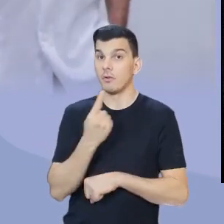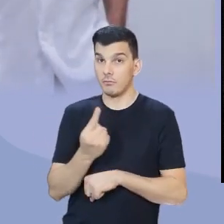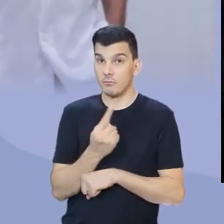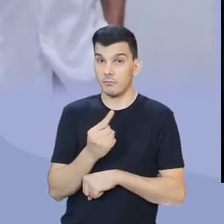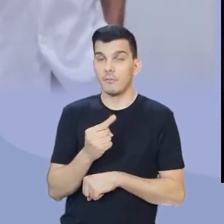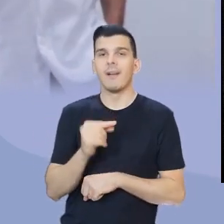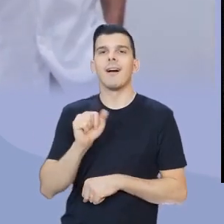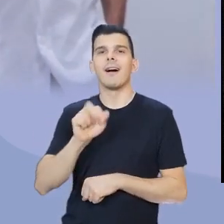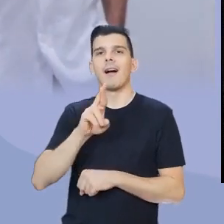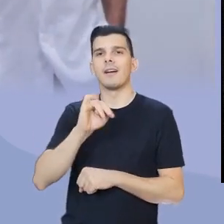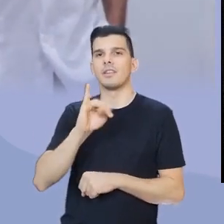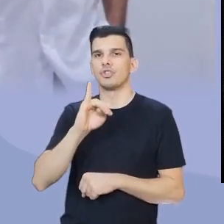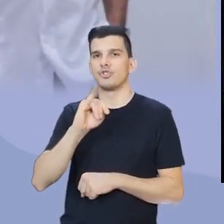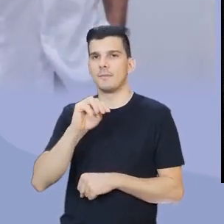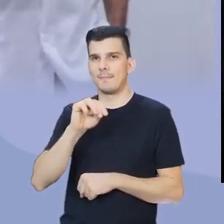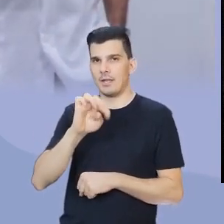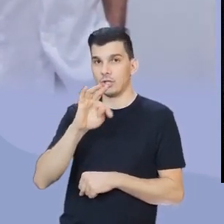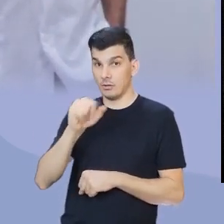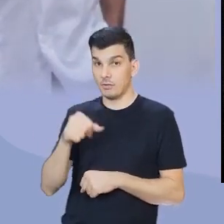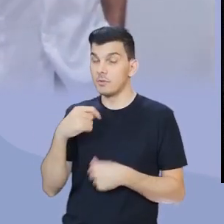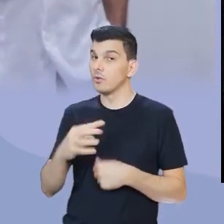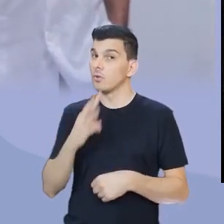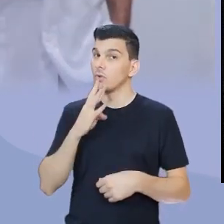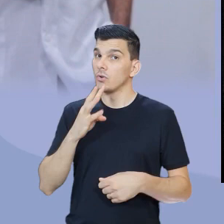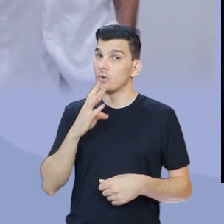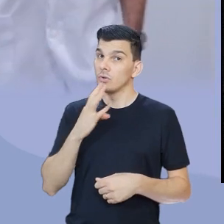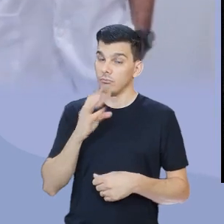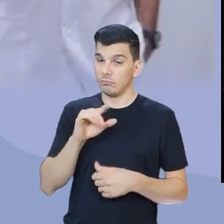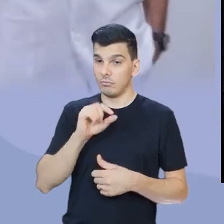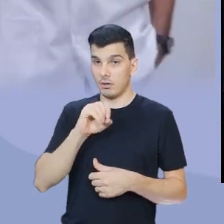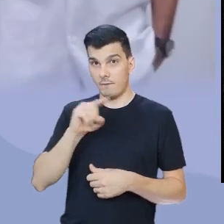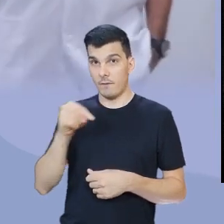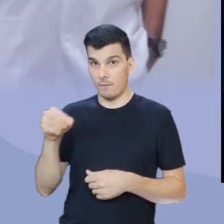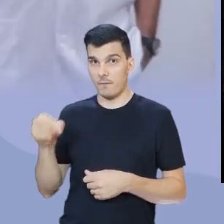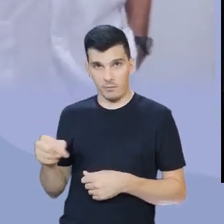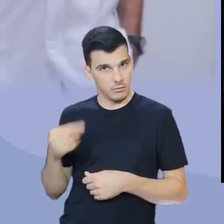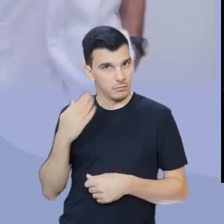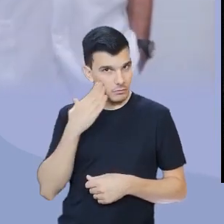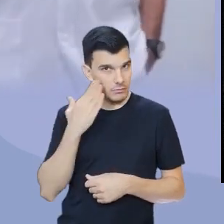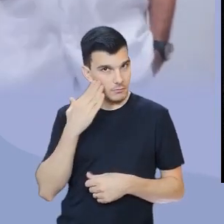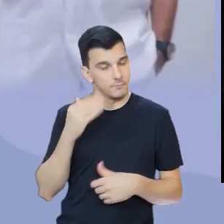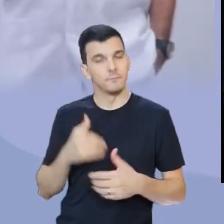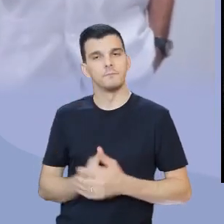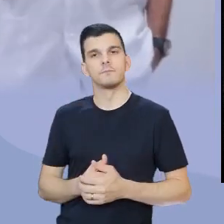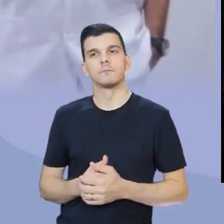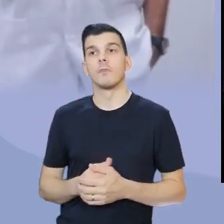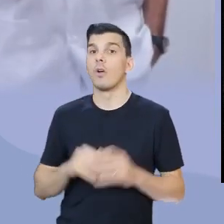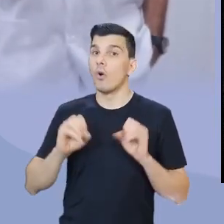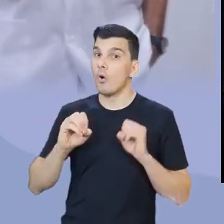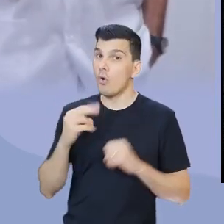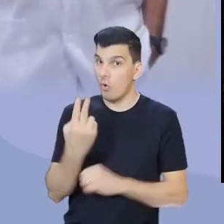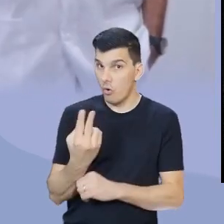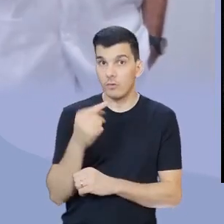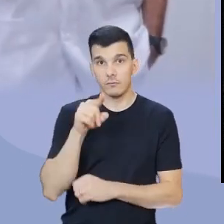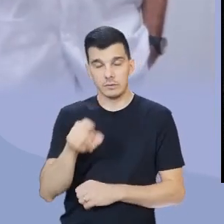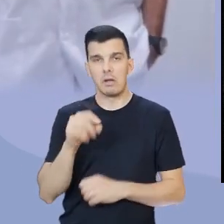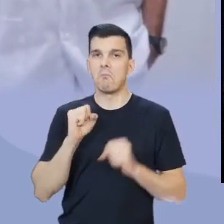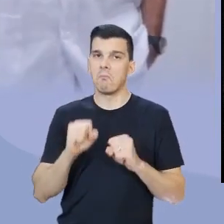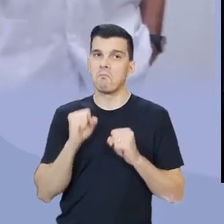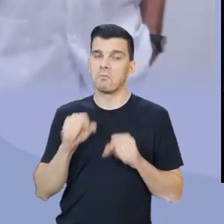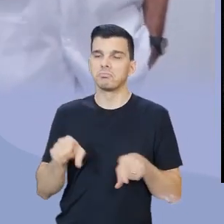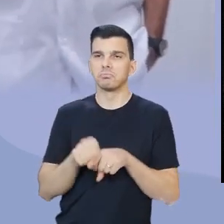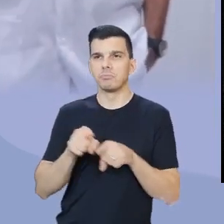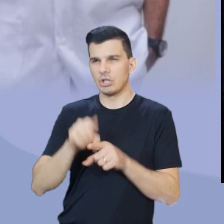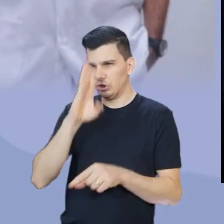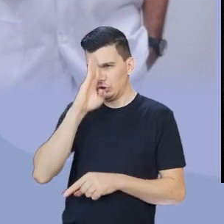aritmética? Dominar as quatro operações nas frações e nos decimais. Aí é multiplicação de decimal. Ou você também pode fazer